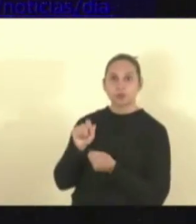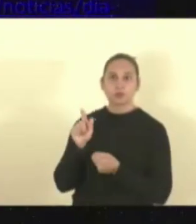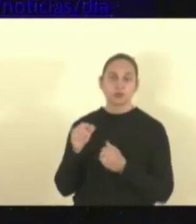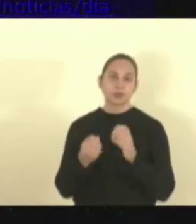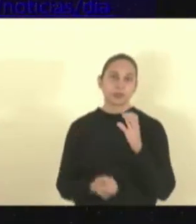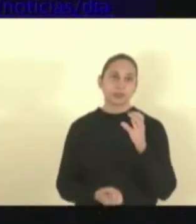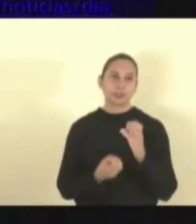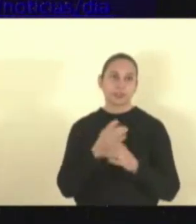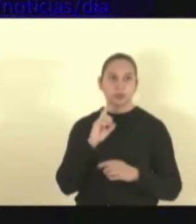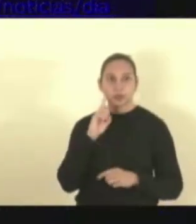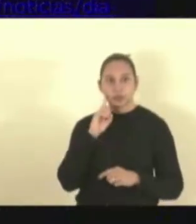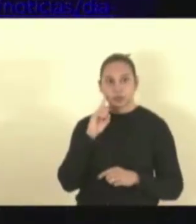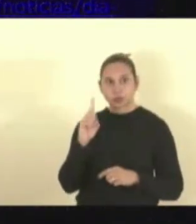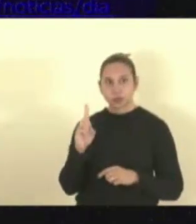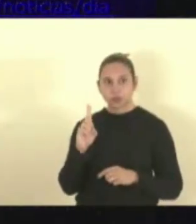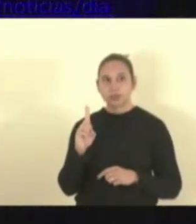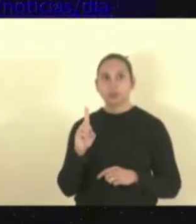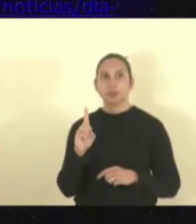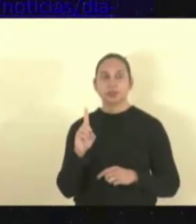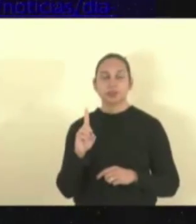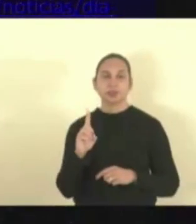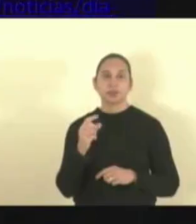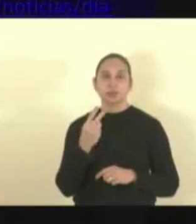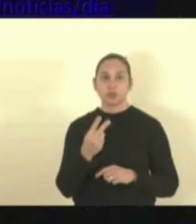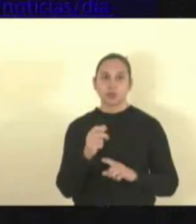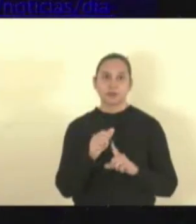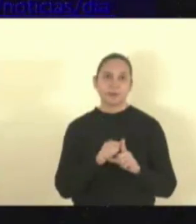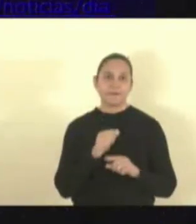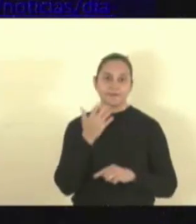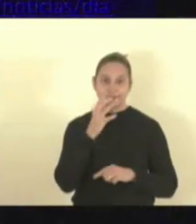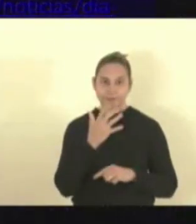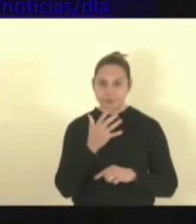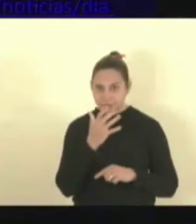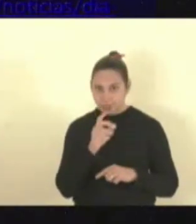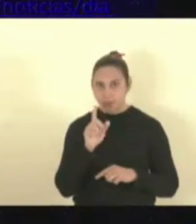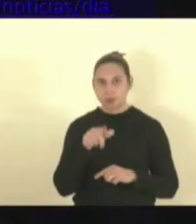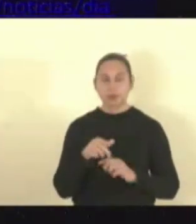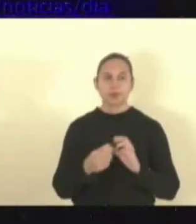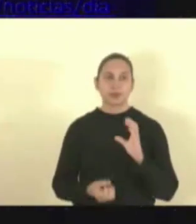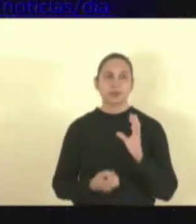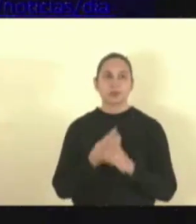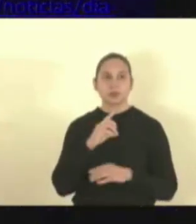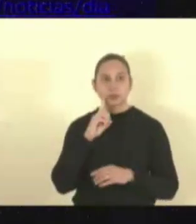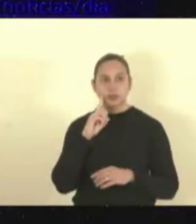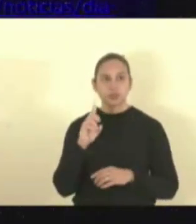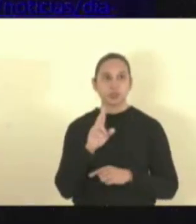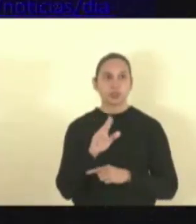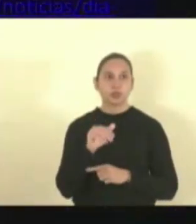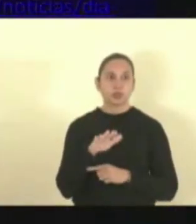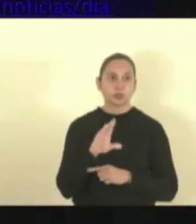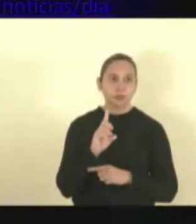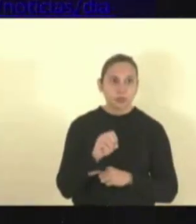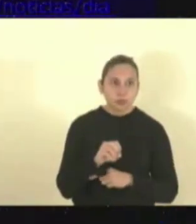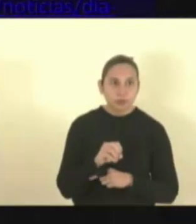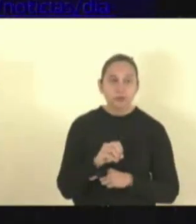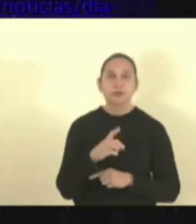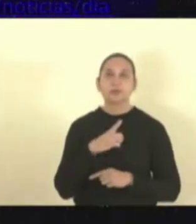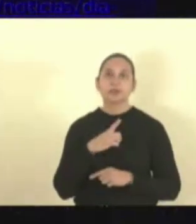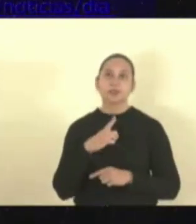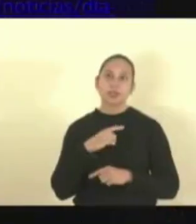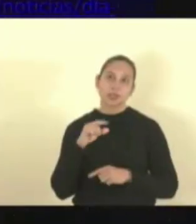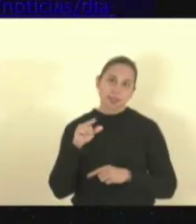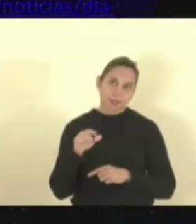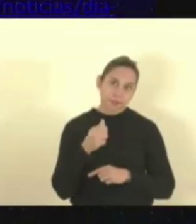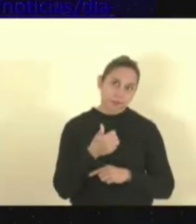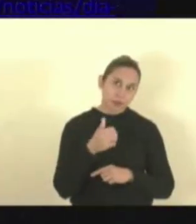Dia Mundial das Zonas Úmidas, dia 2 de fevereiro, de acordo com a convenção internacional chamada de Ramsar, realizada